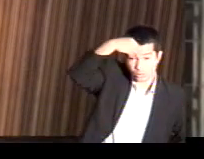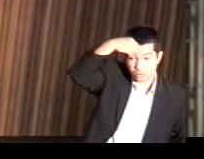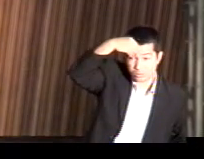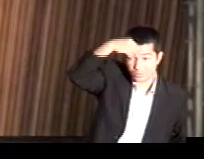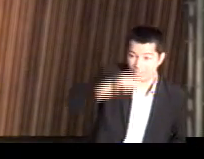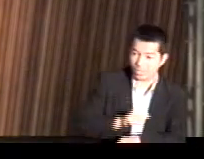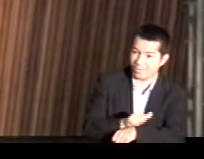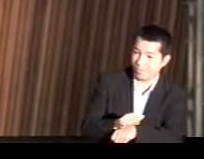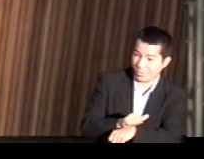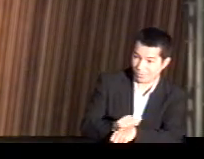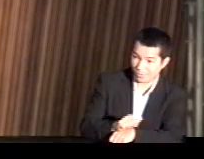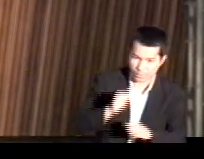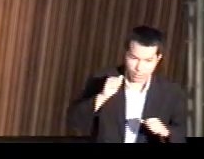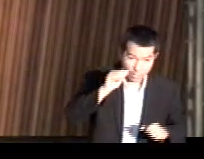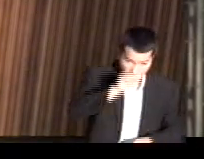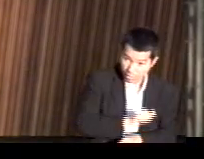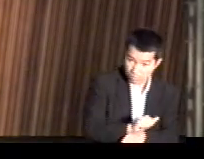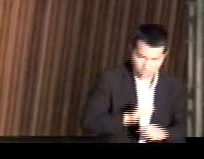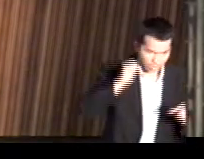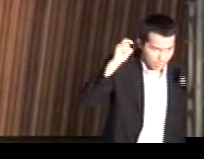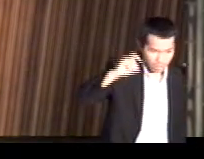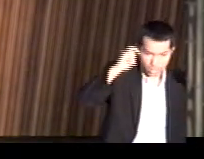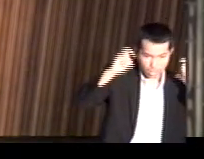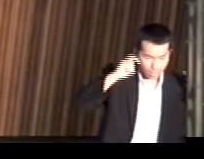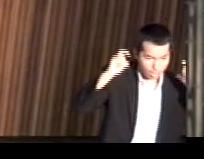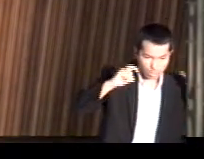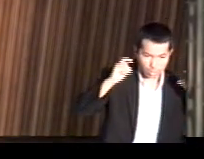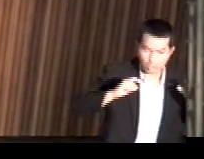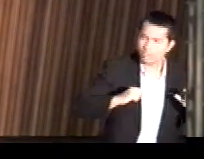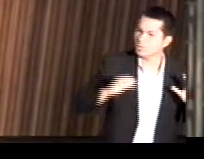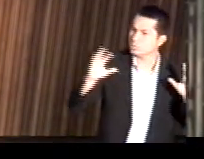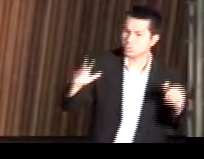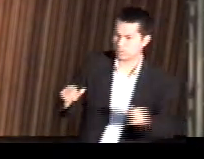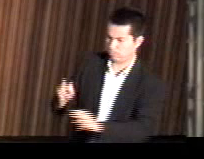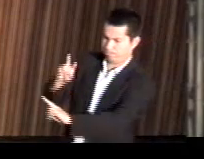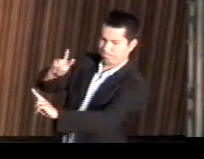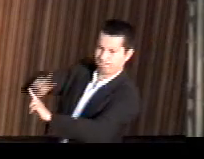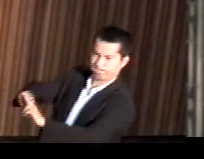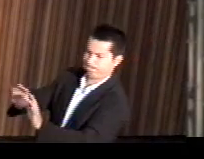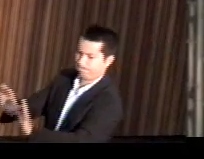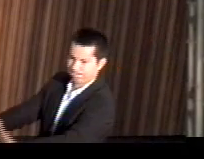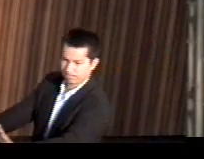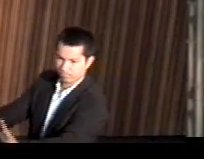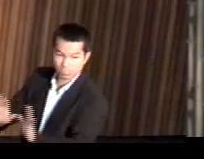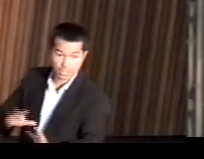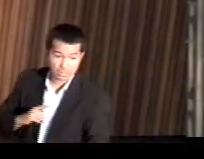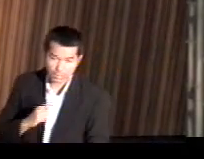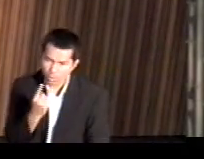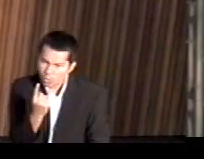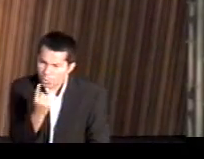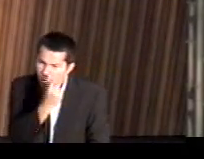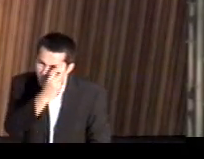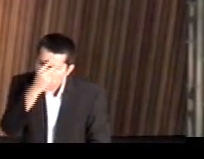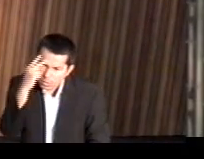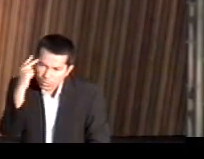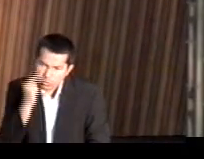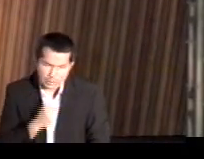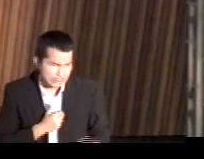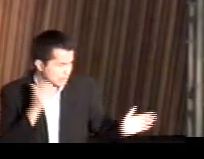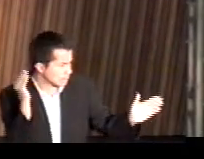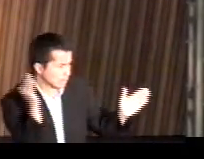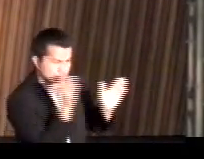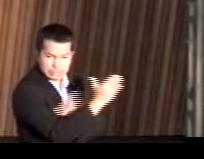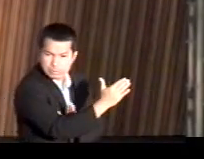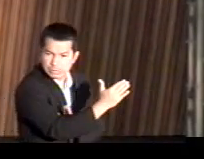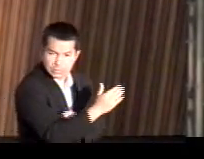foi levado, chegou, só fugiu uma pessoa que conseguiu fugir, e interessante, ele não foi procurar os aliados,